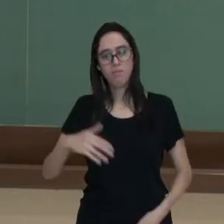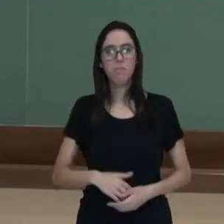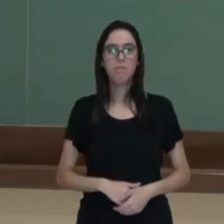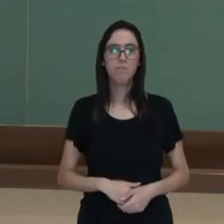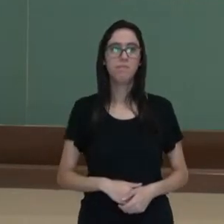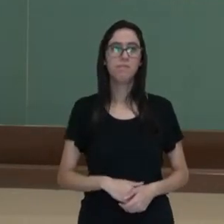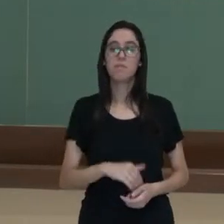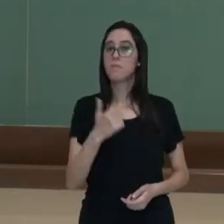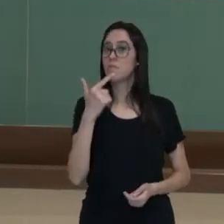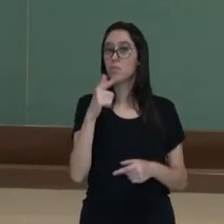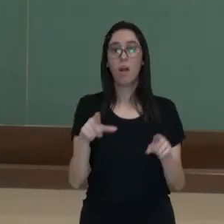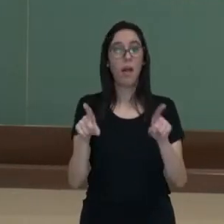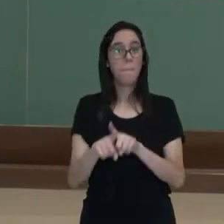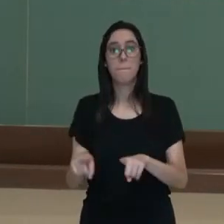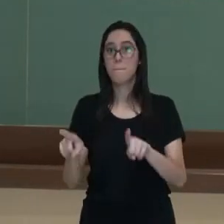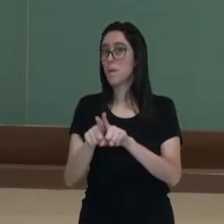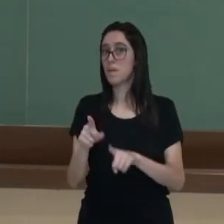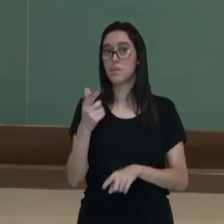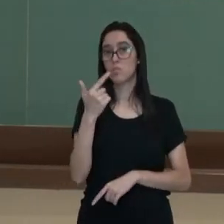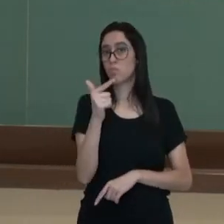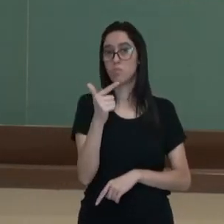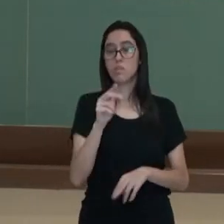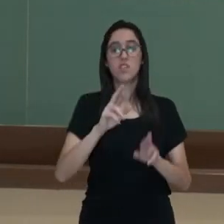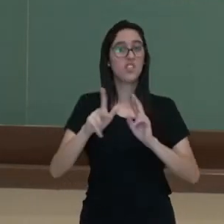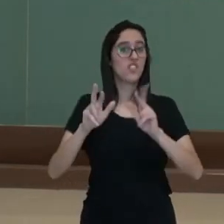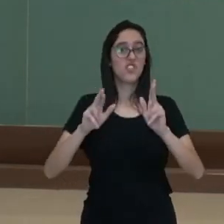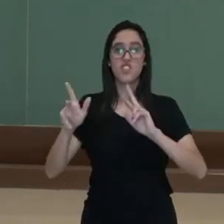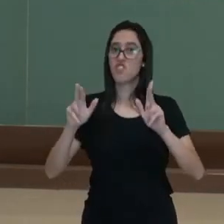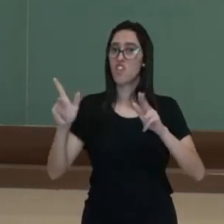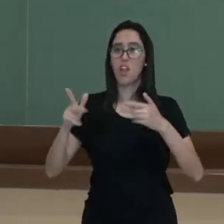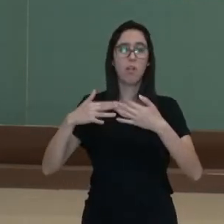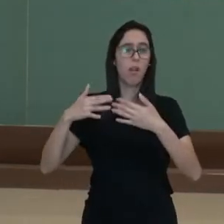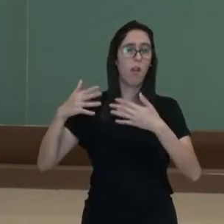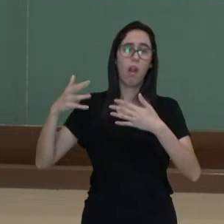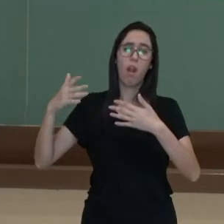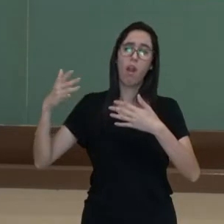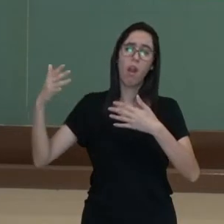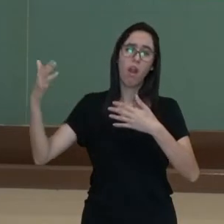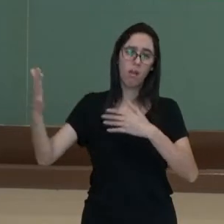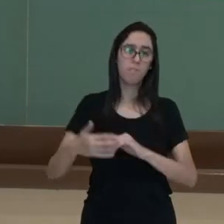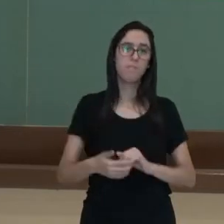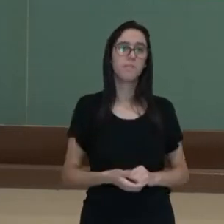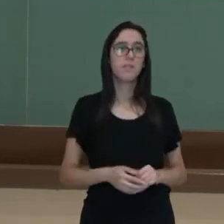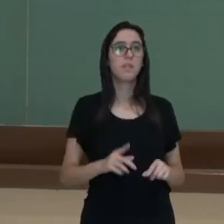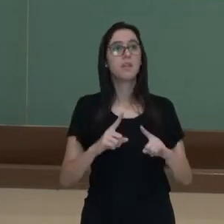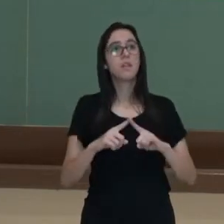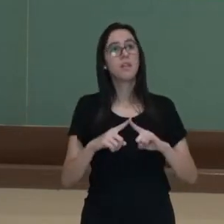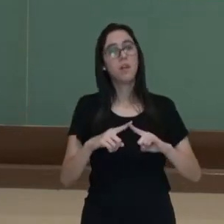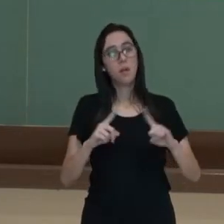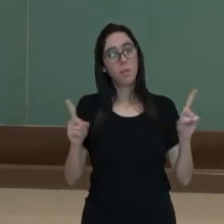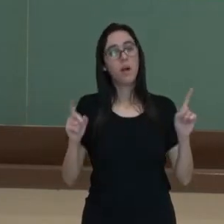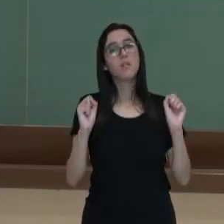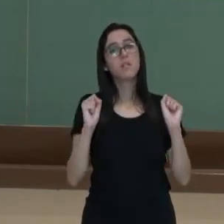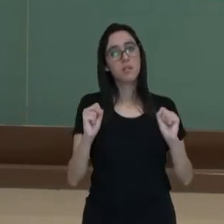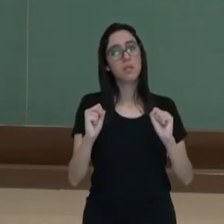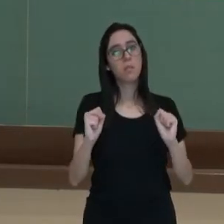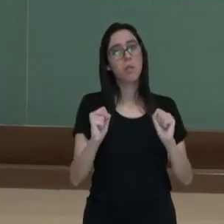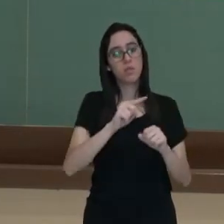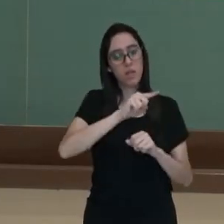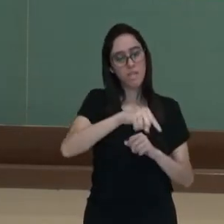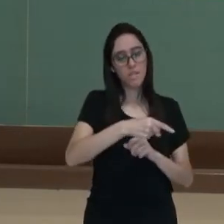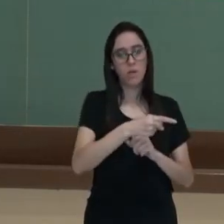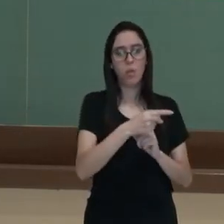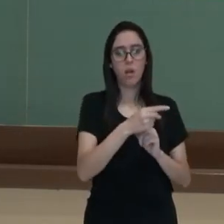números não se repetem, ok? Eles vão lá seguindo aleatoriamente. Mas você pode usar 2 casas, 3